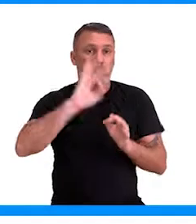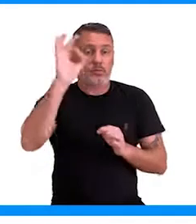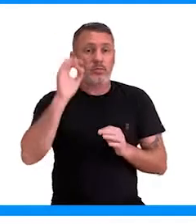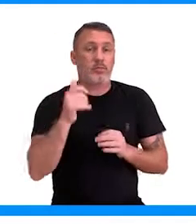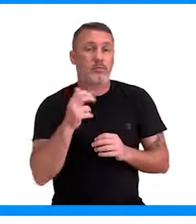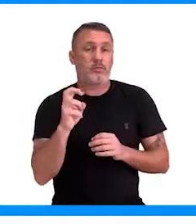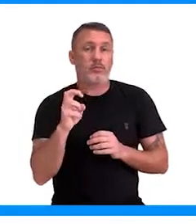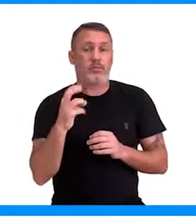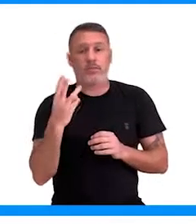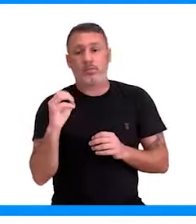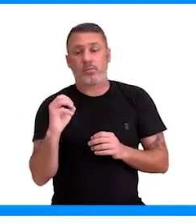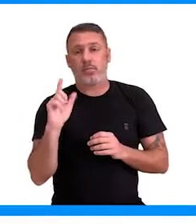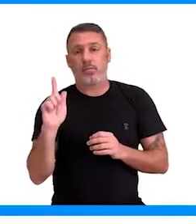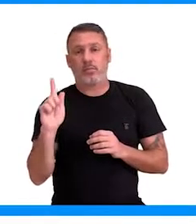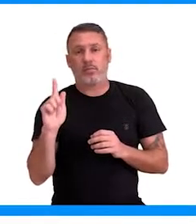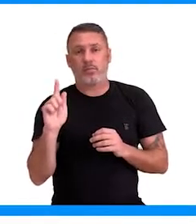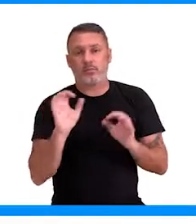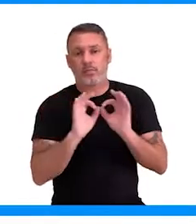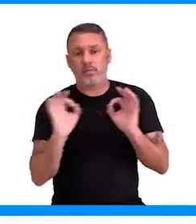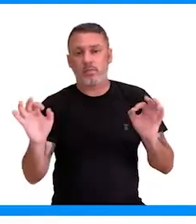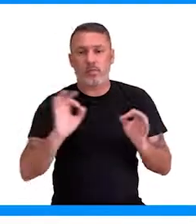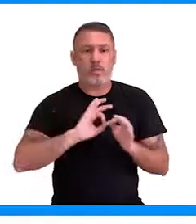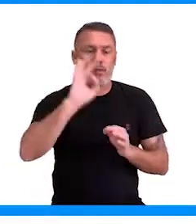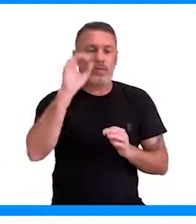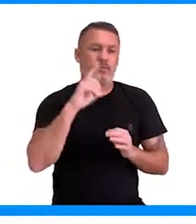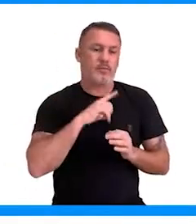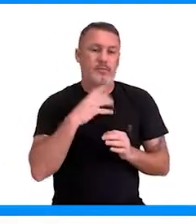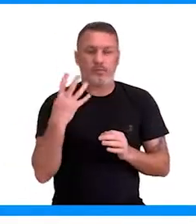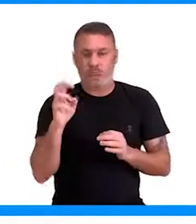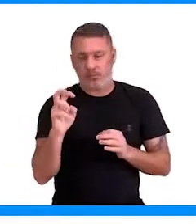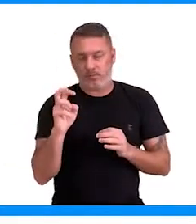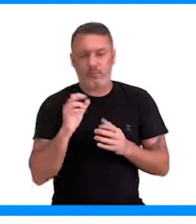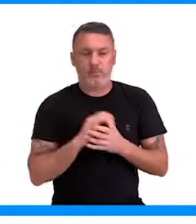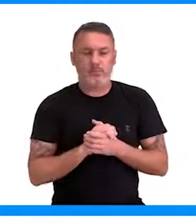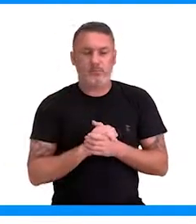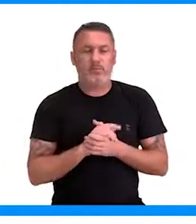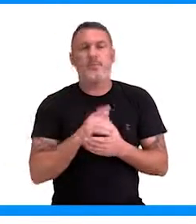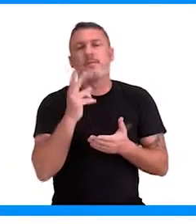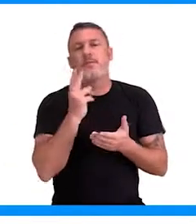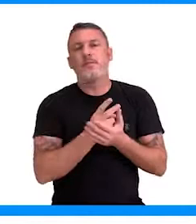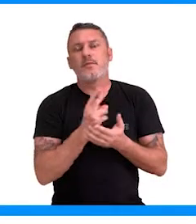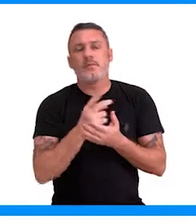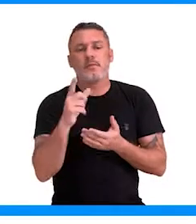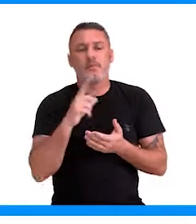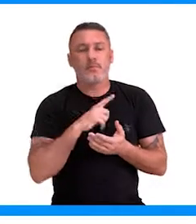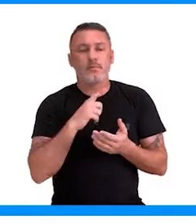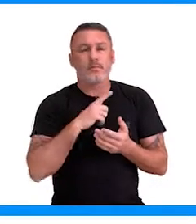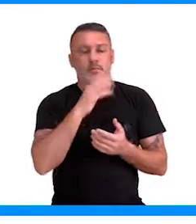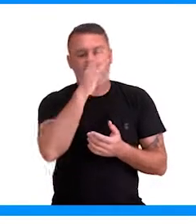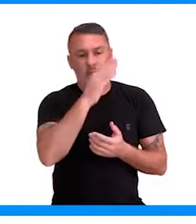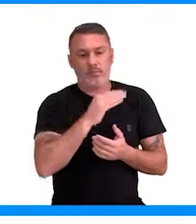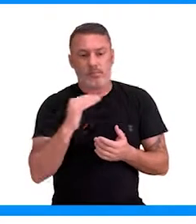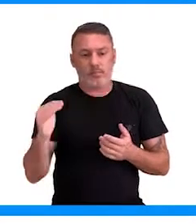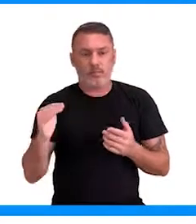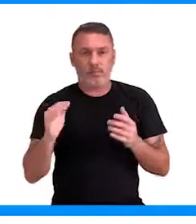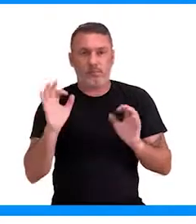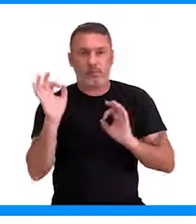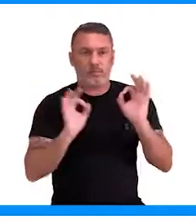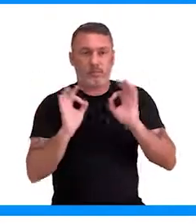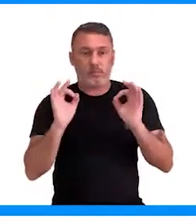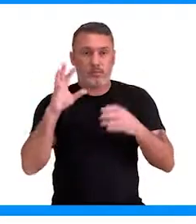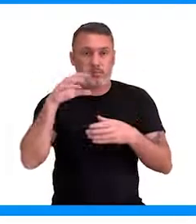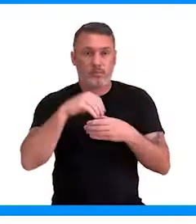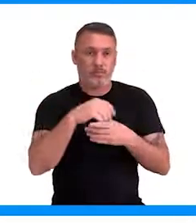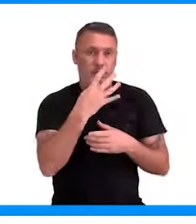distância do central ali, de 45. Então, sempre que você tiver ângulos simétricos